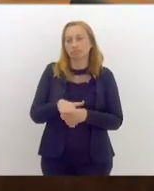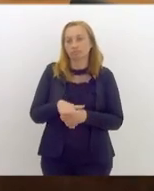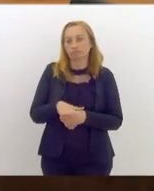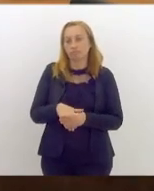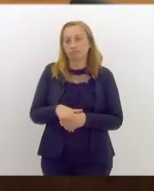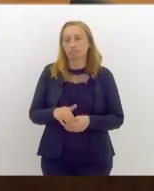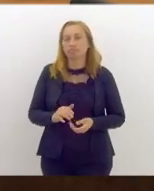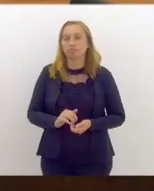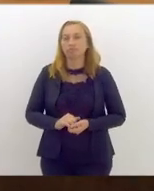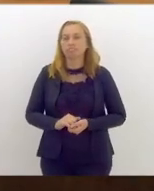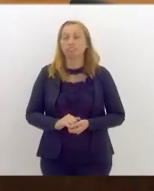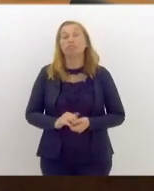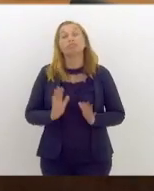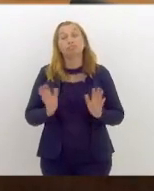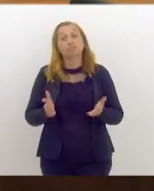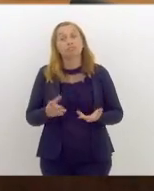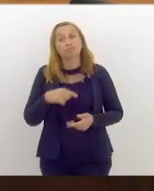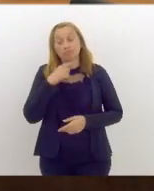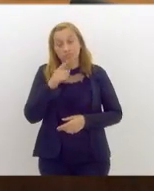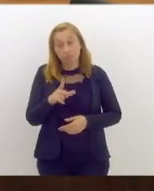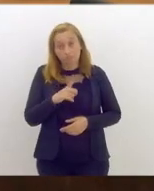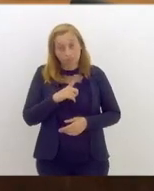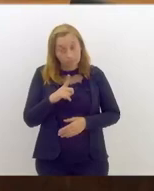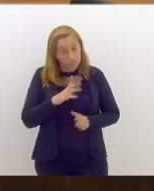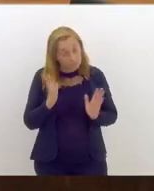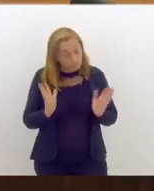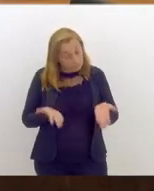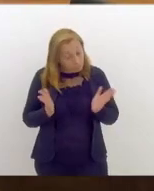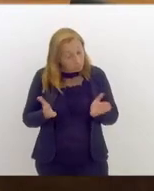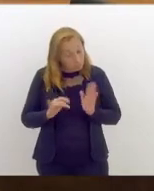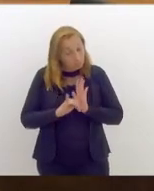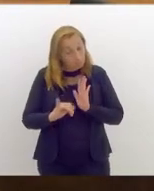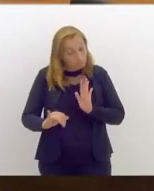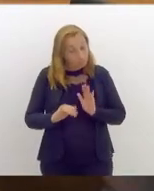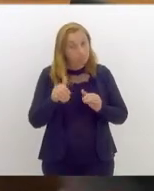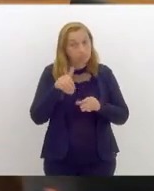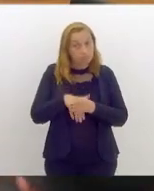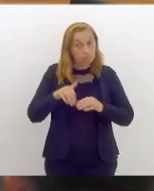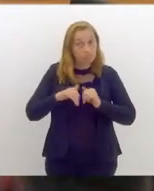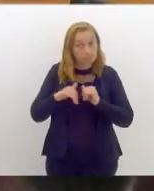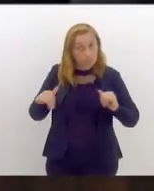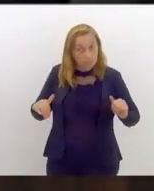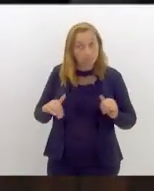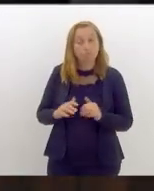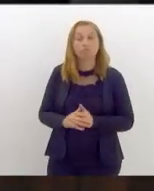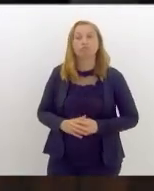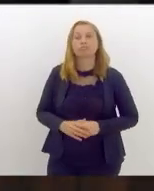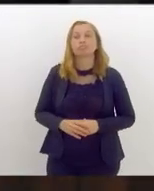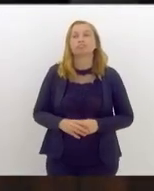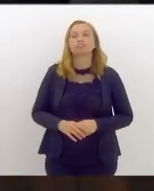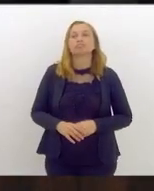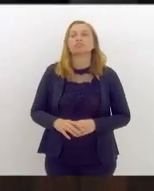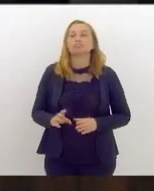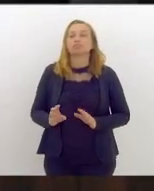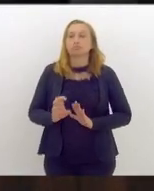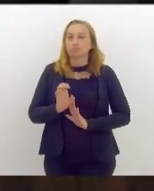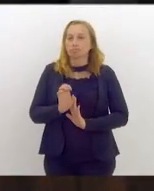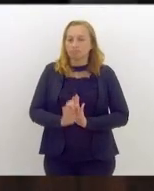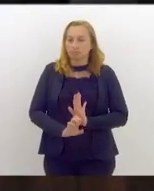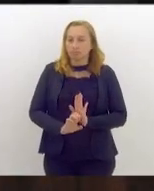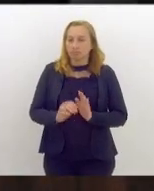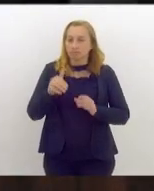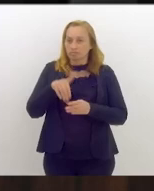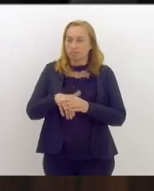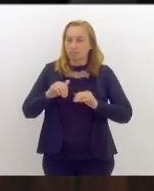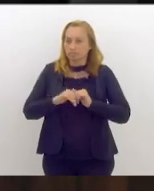é um voto dele não tem dúvida disso por isso que tem que publicar o voto separar vamos poder fazer a emenda no